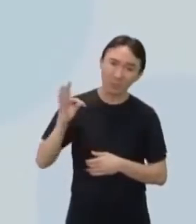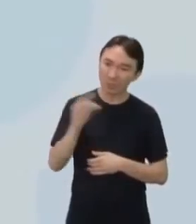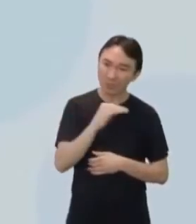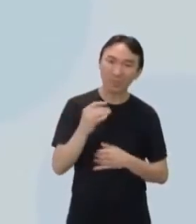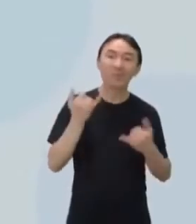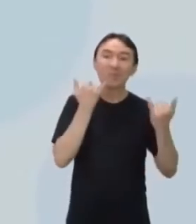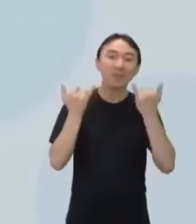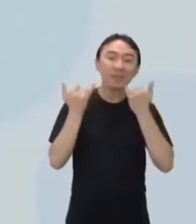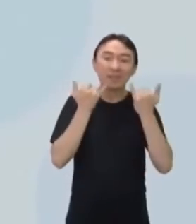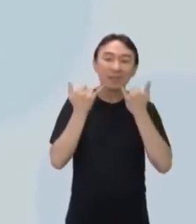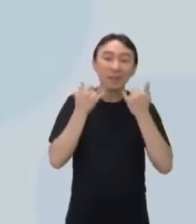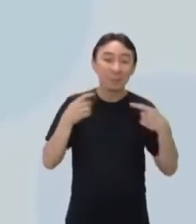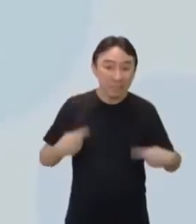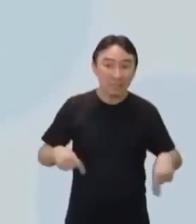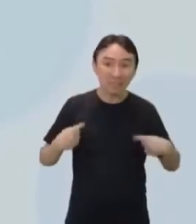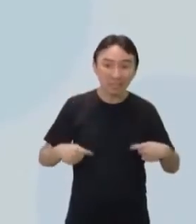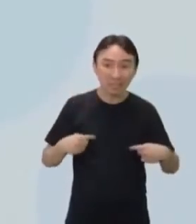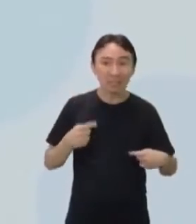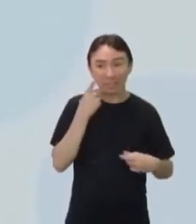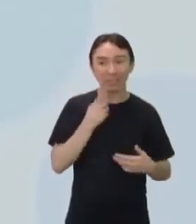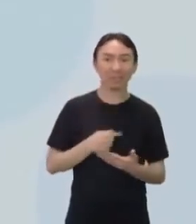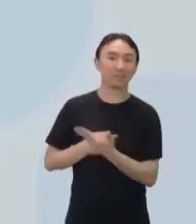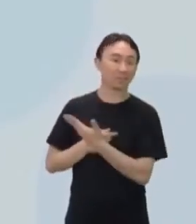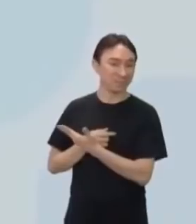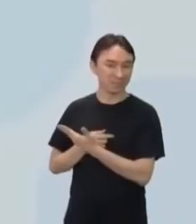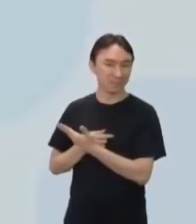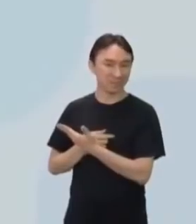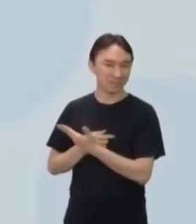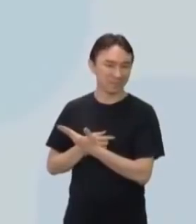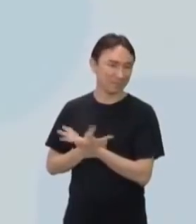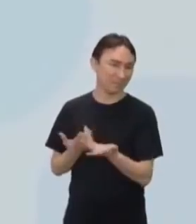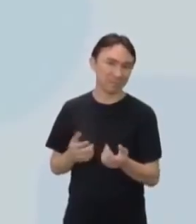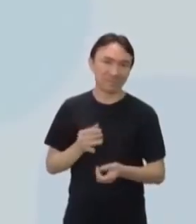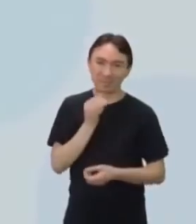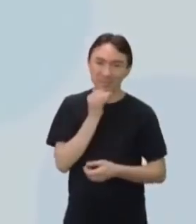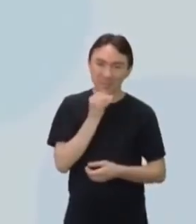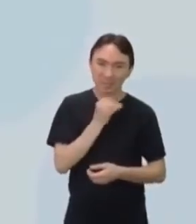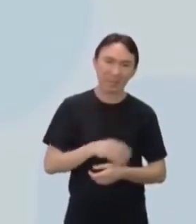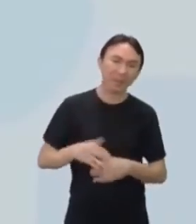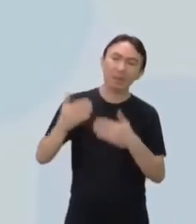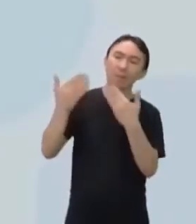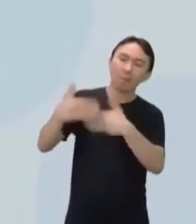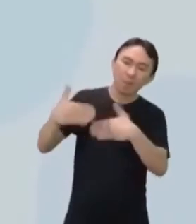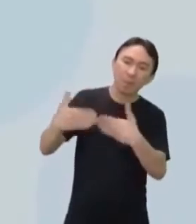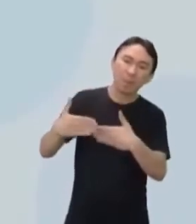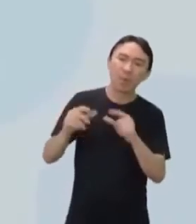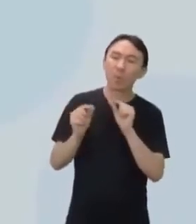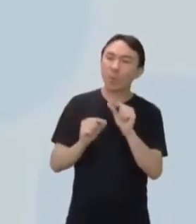são necessárias a essa aplicação, né? Quais são as etapas avaliadas, quais os